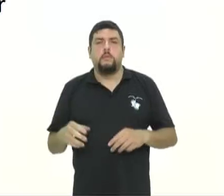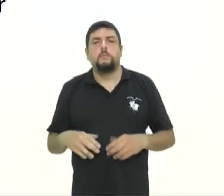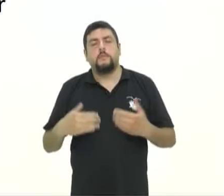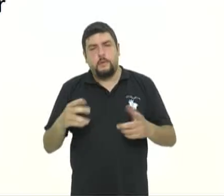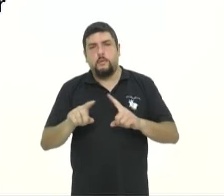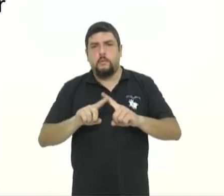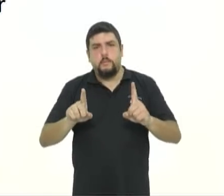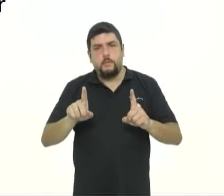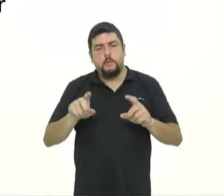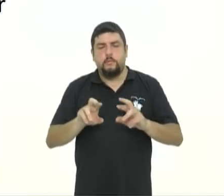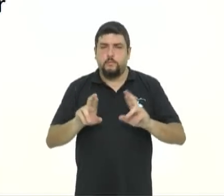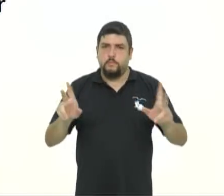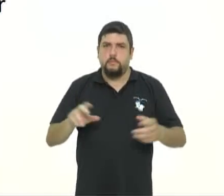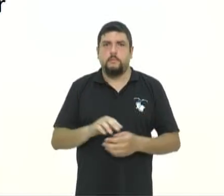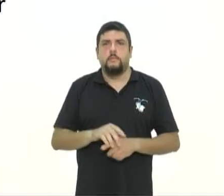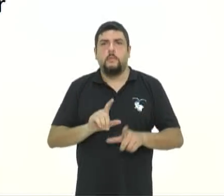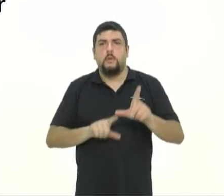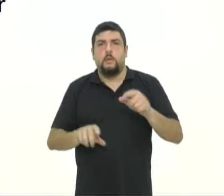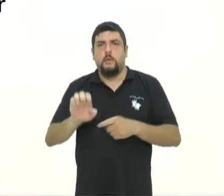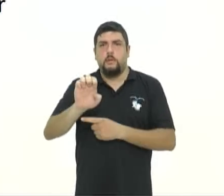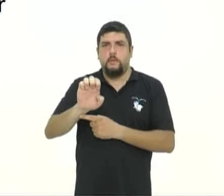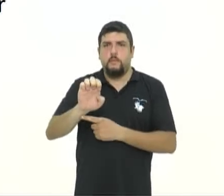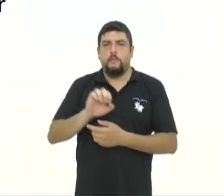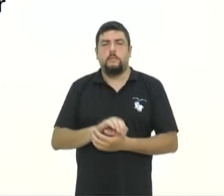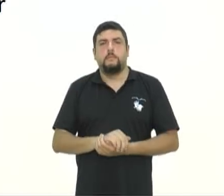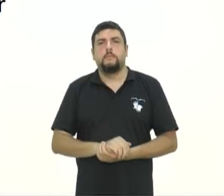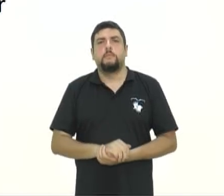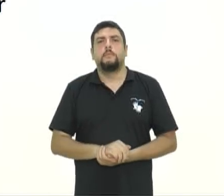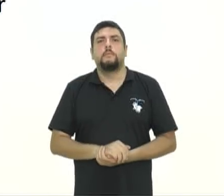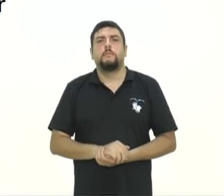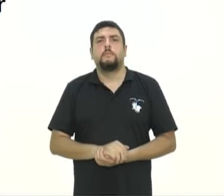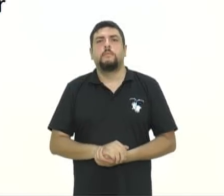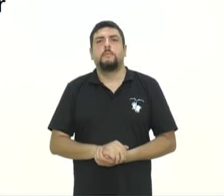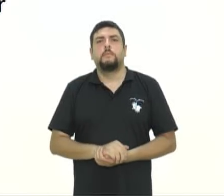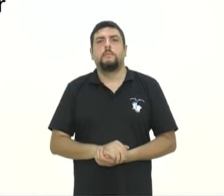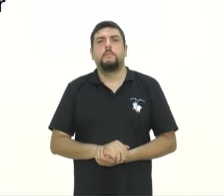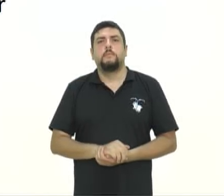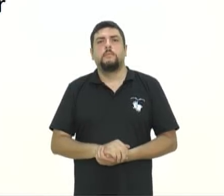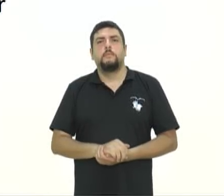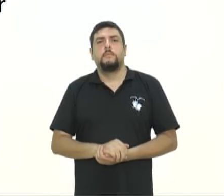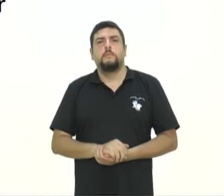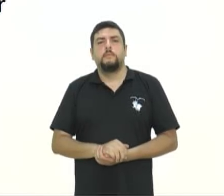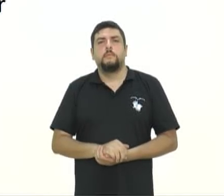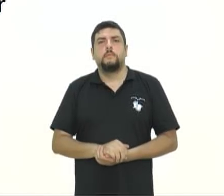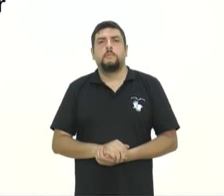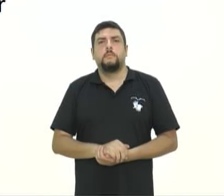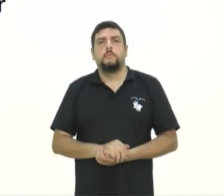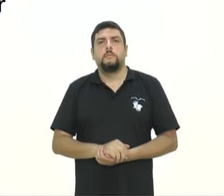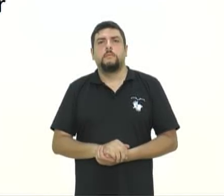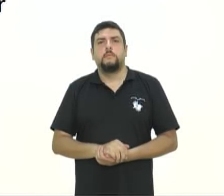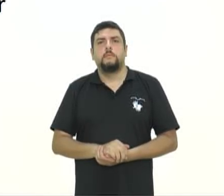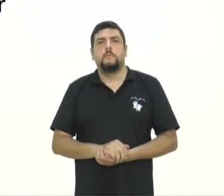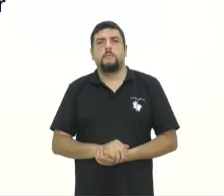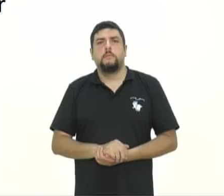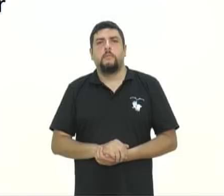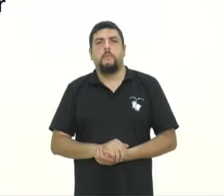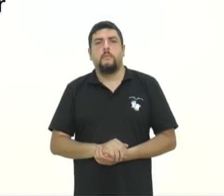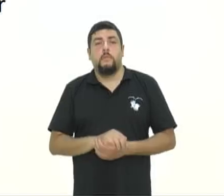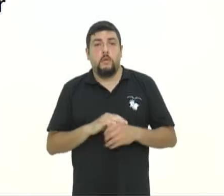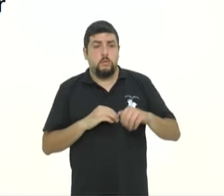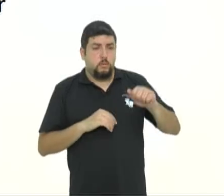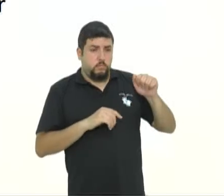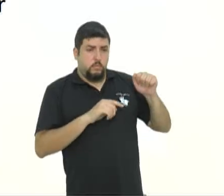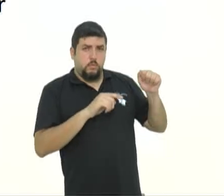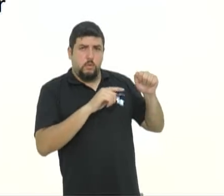na letra E, quando o ancião partiu para a guerra de Troia, deu a Mentor mais uma